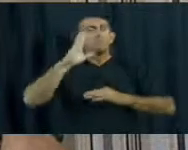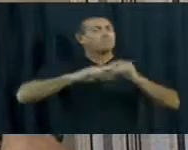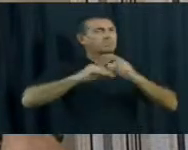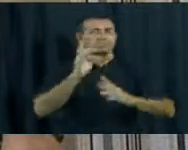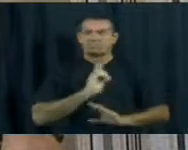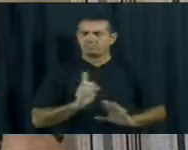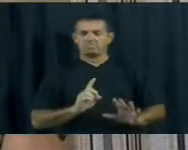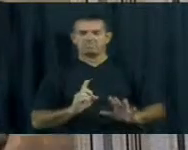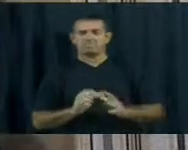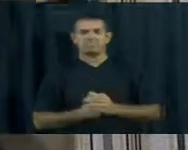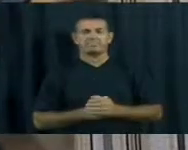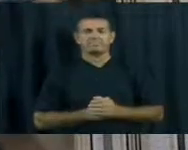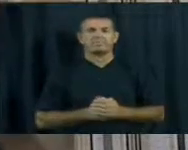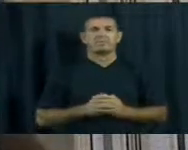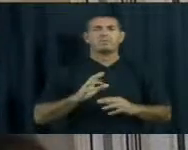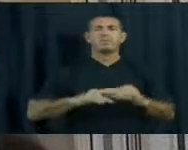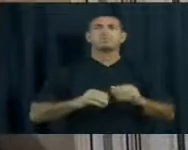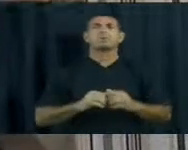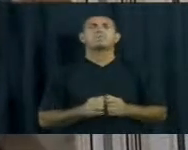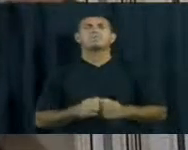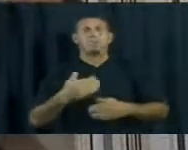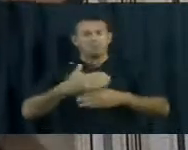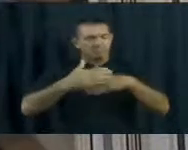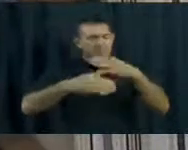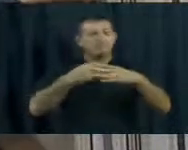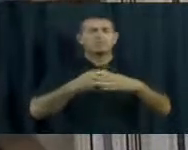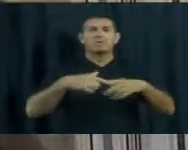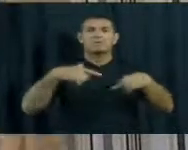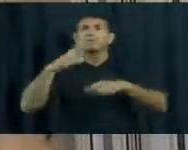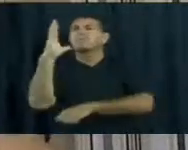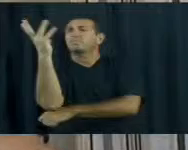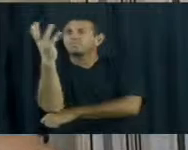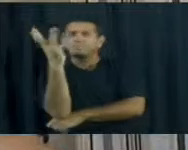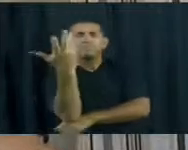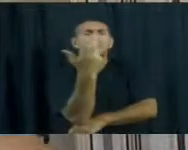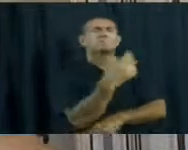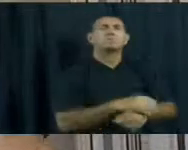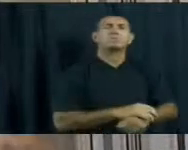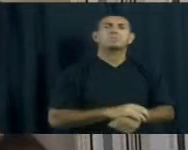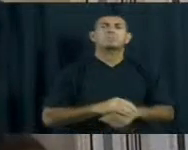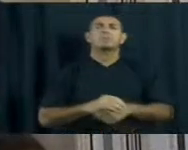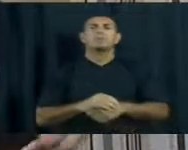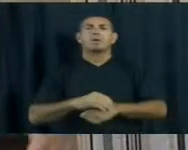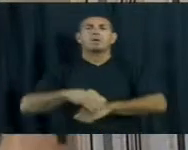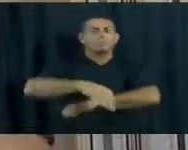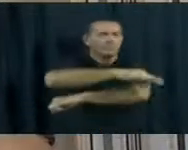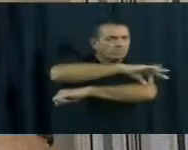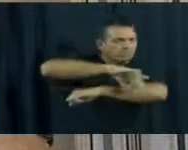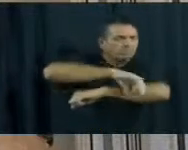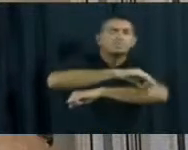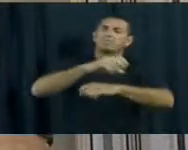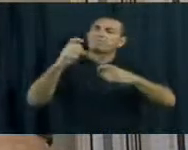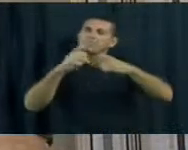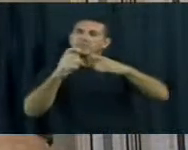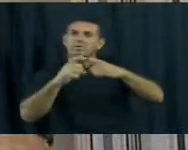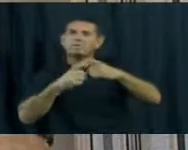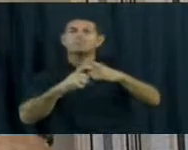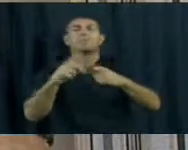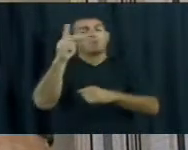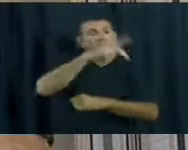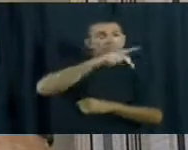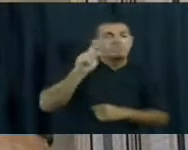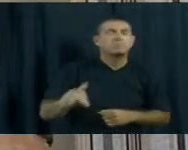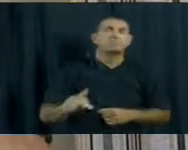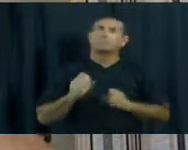profissão. Profissão é o pedreiro, o carpinteiro, o marceneiro, o engenheiro, o médico, a